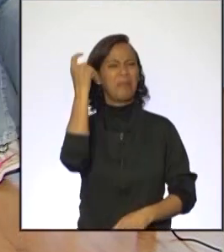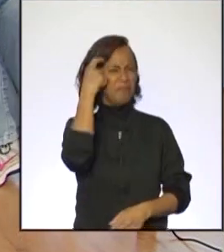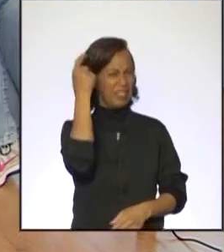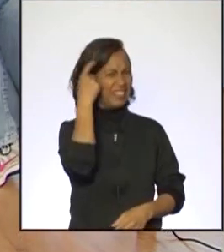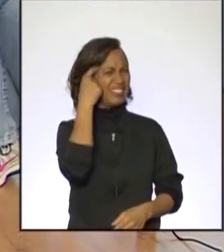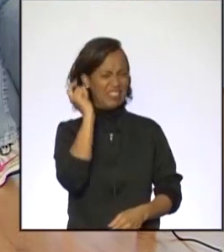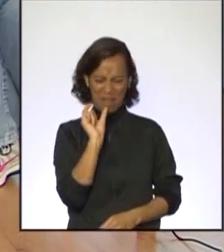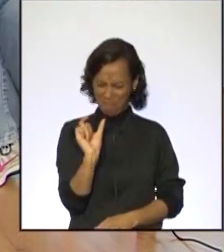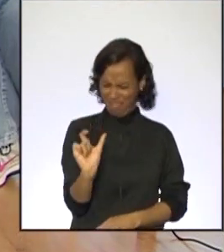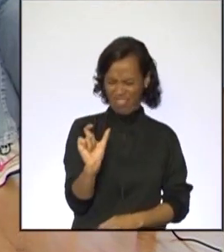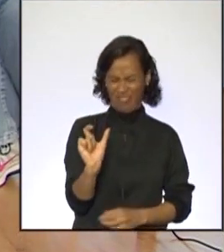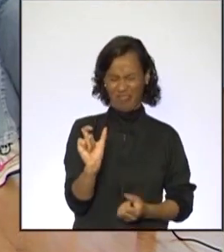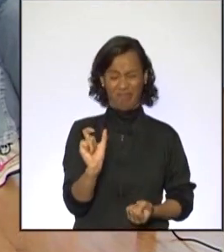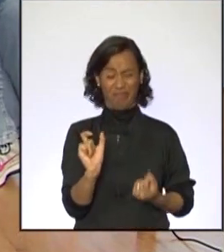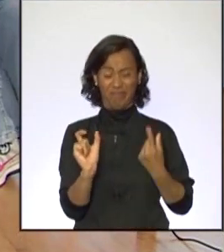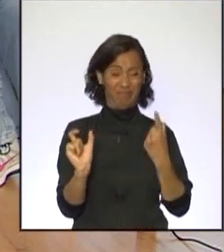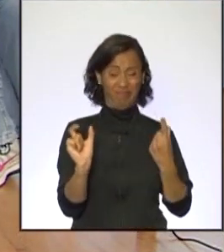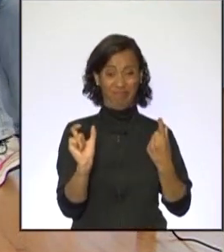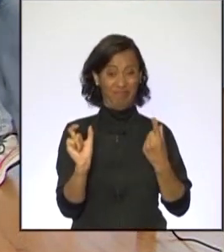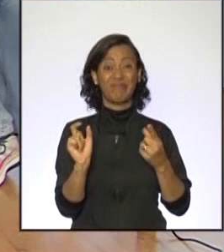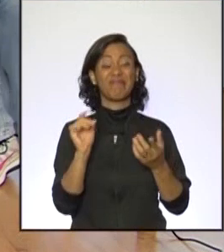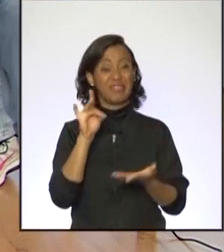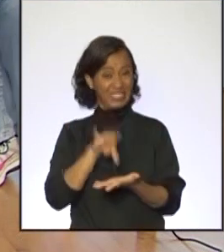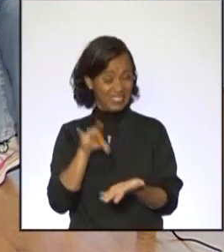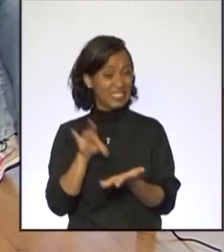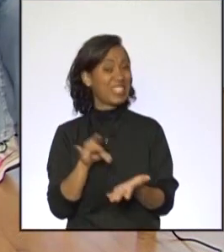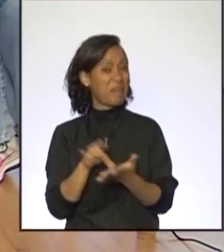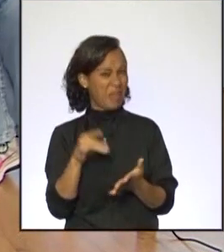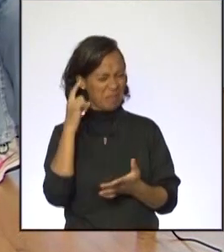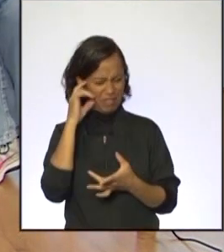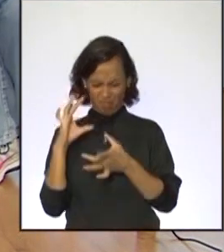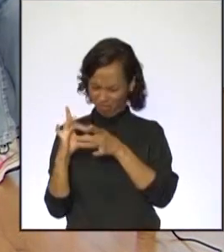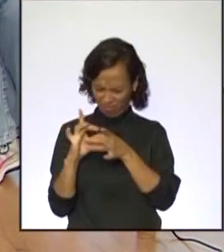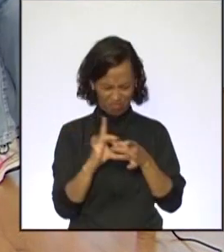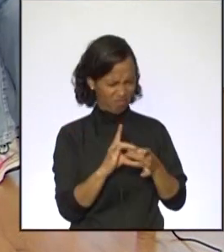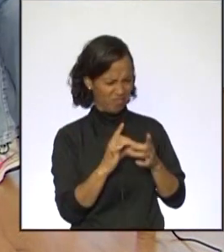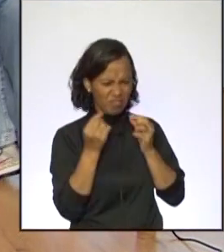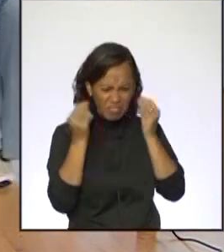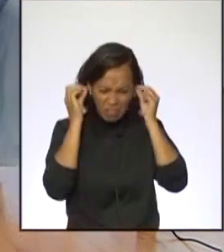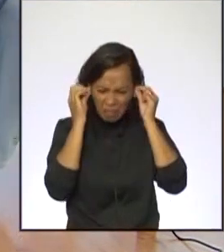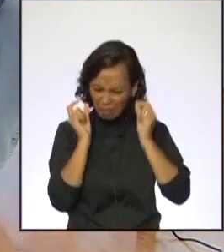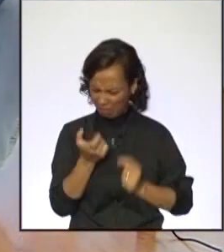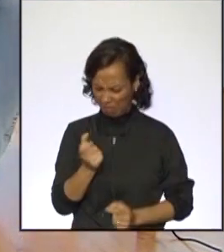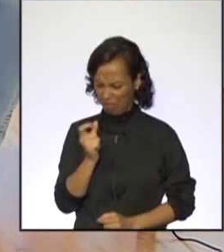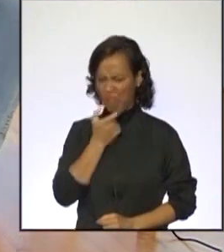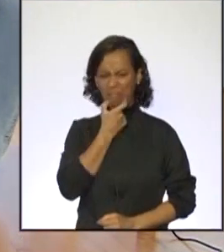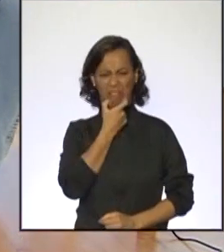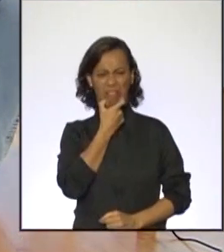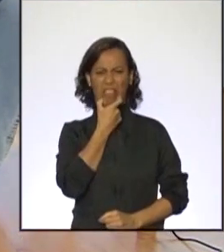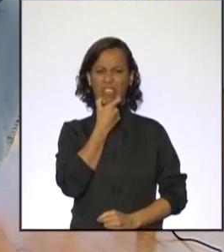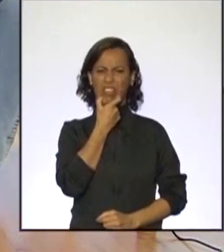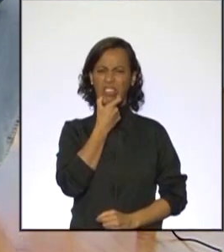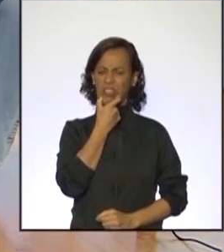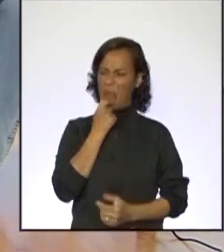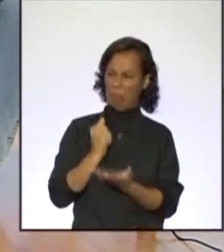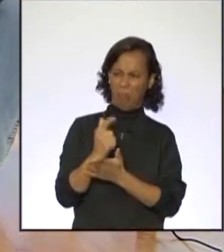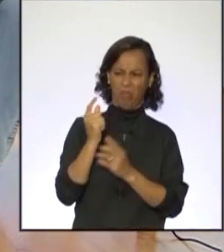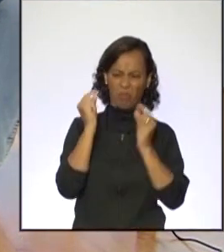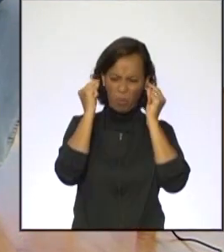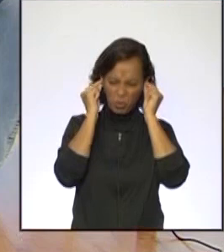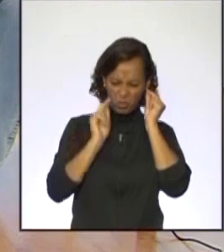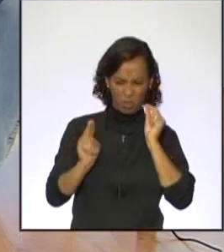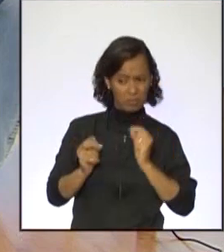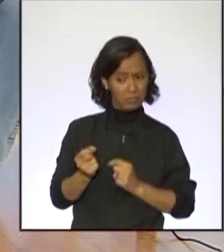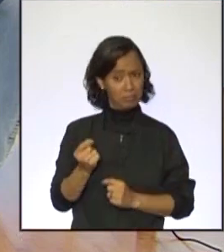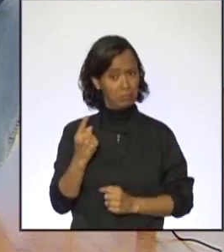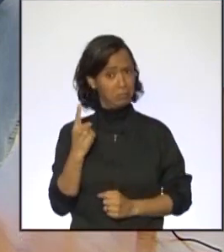nacionalista, né? A gente prepararia agora um fone de ouvido com uma palavra inglesa, aí um nome Pois inglês, e a é, gente olha só. querendo botar aí. Eu não vou dizer